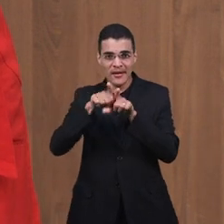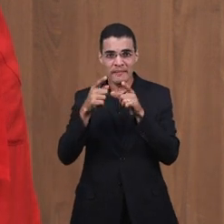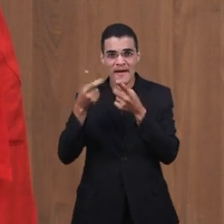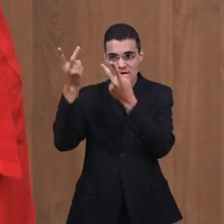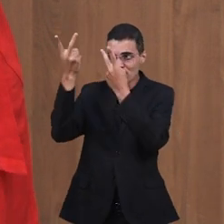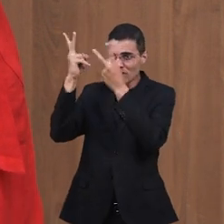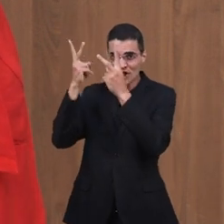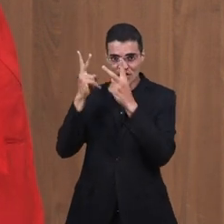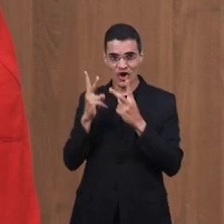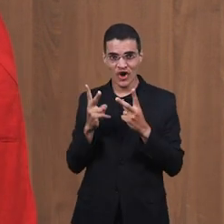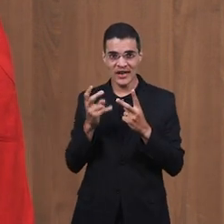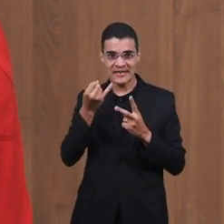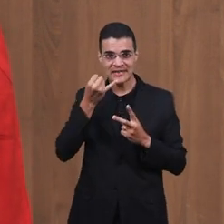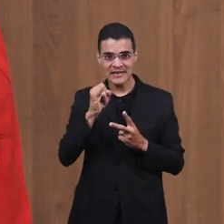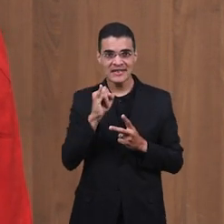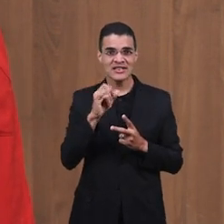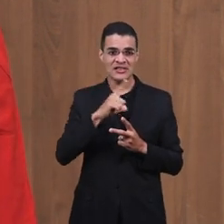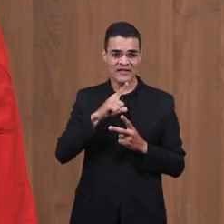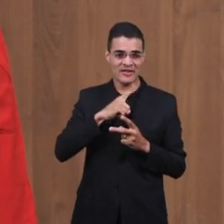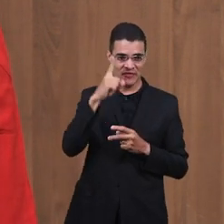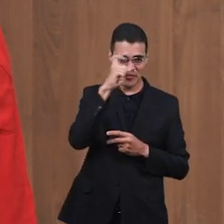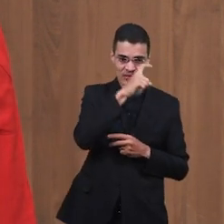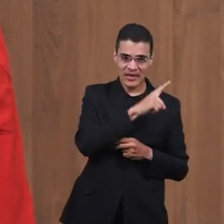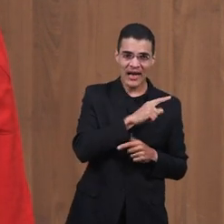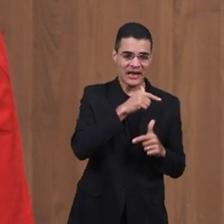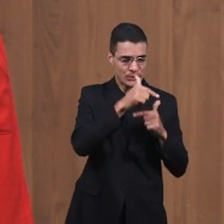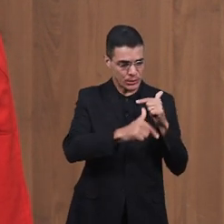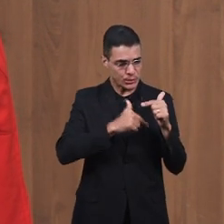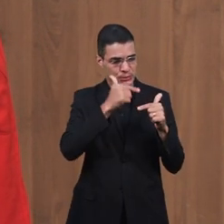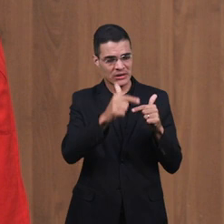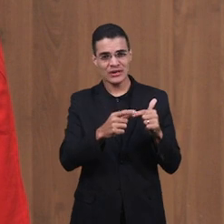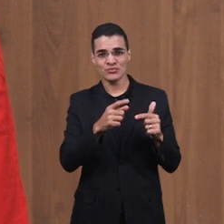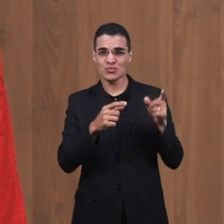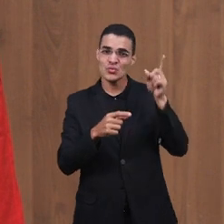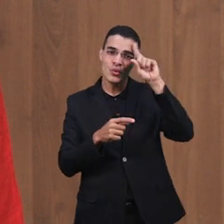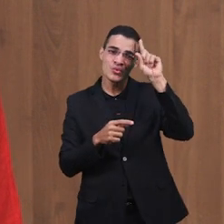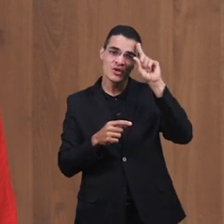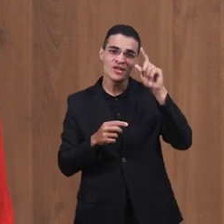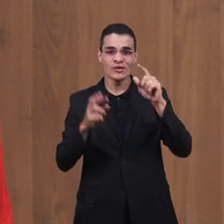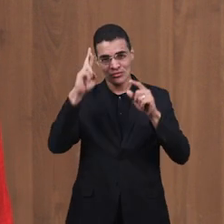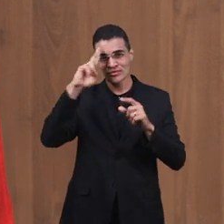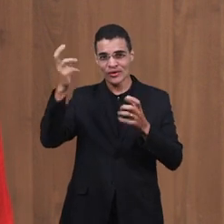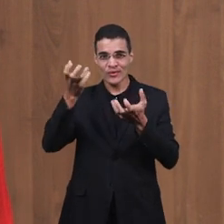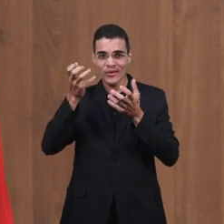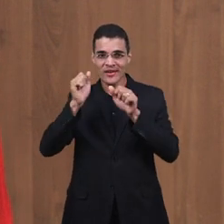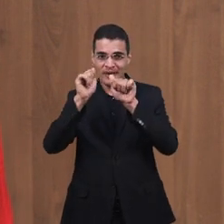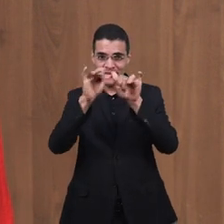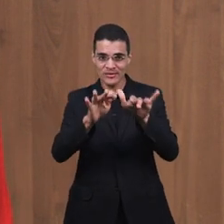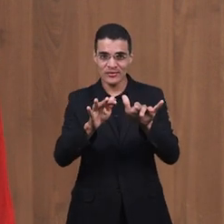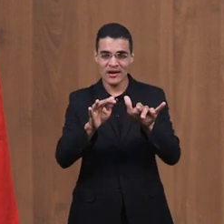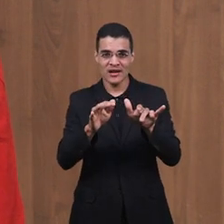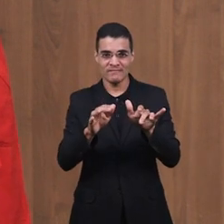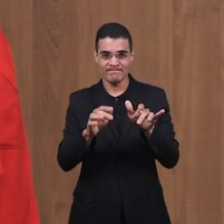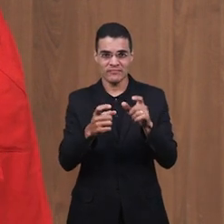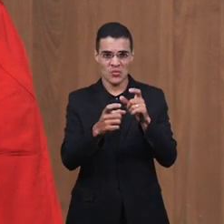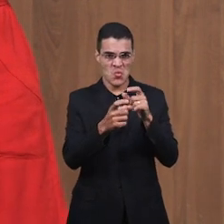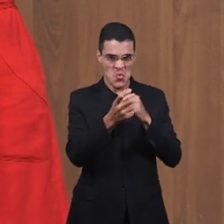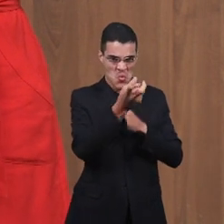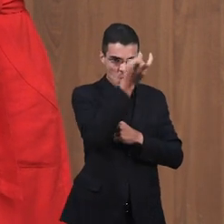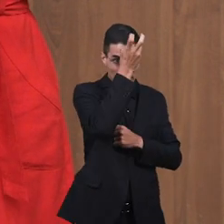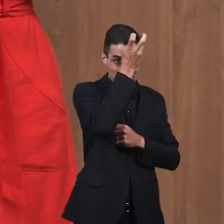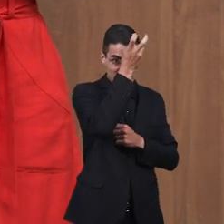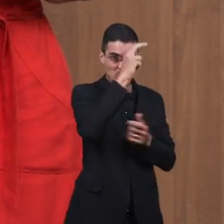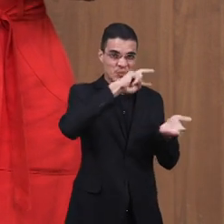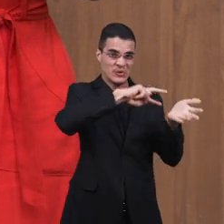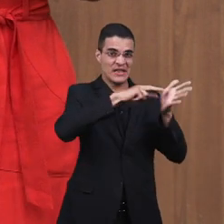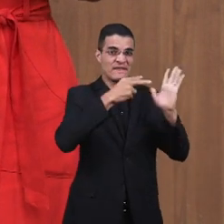dar vitórias nas dificuldades que enfrentamos diariamente. O Egito representa esse